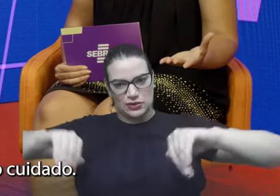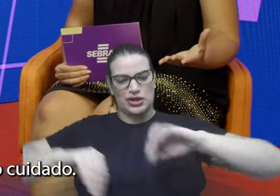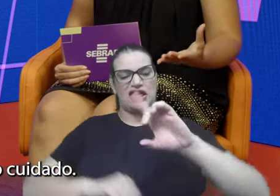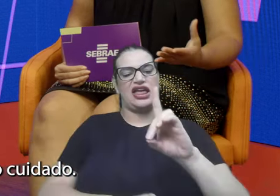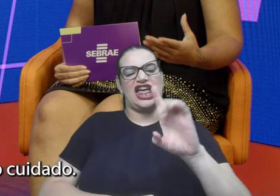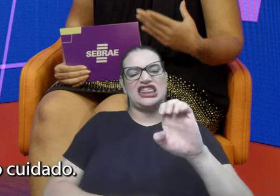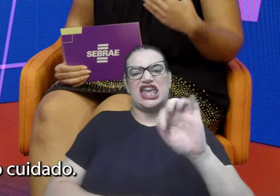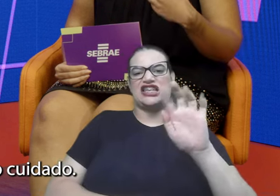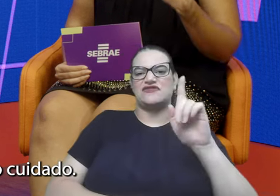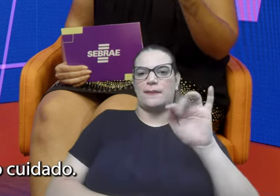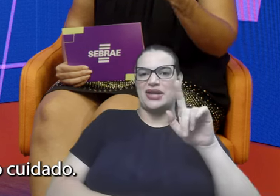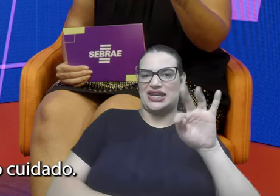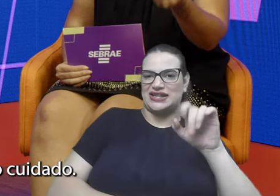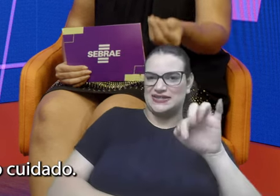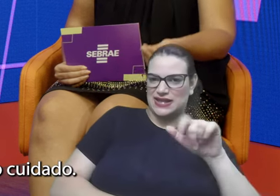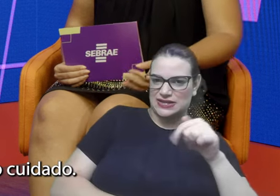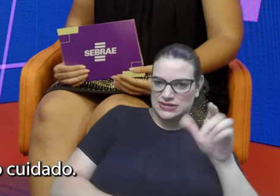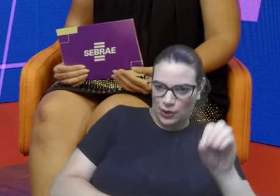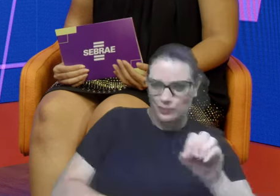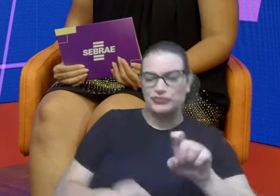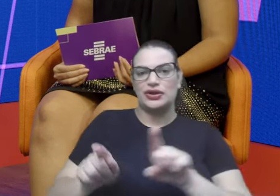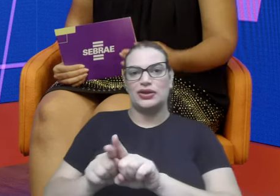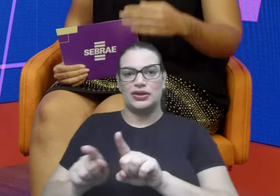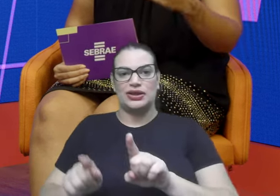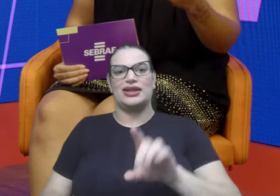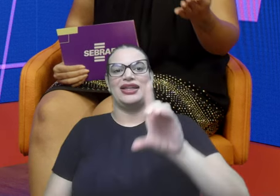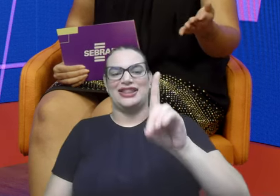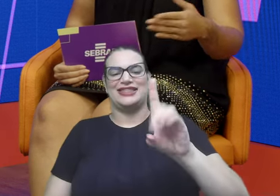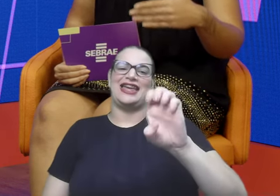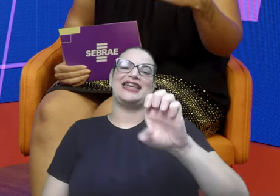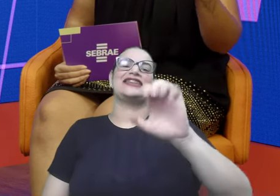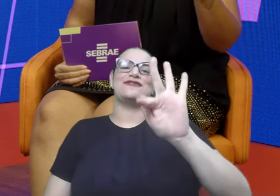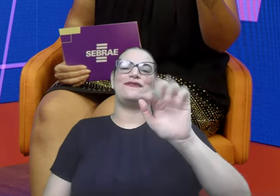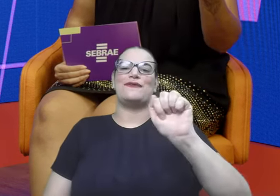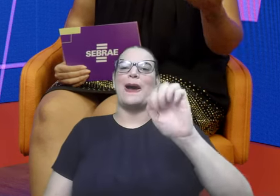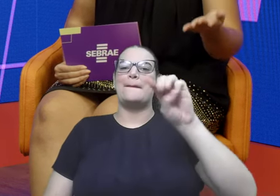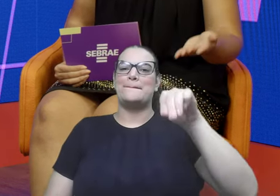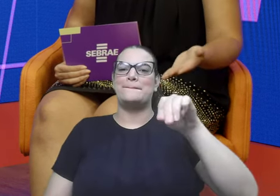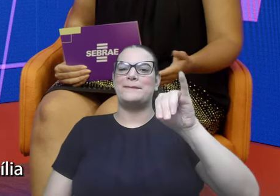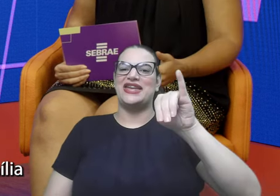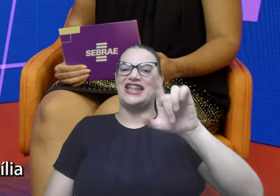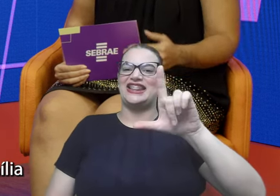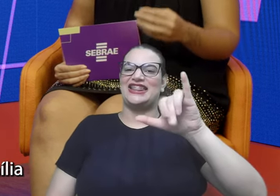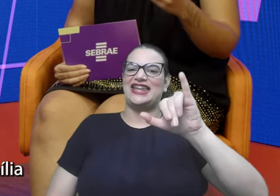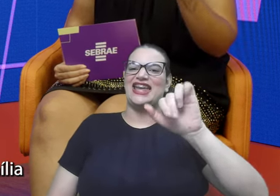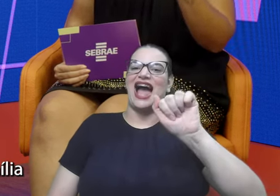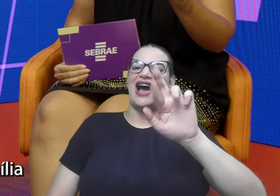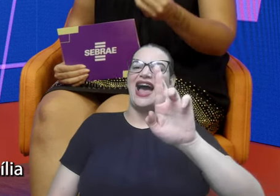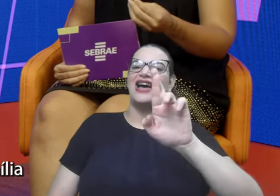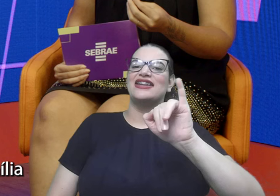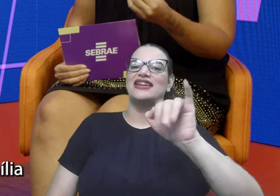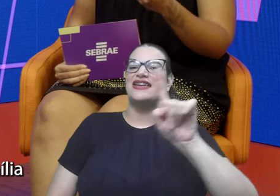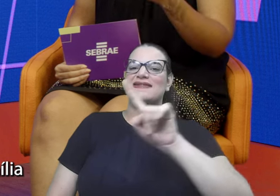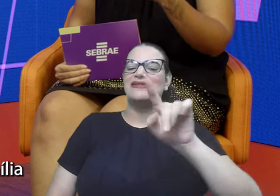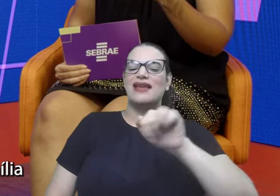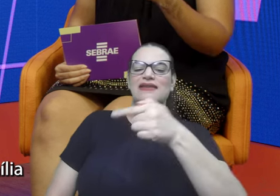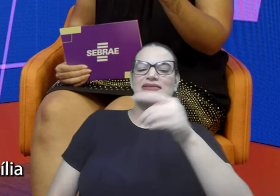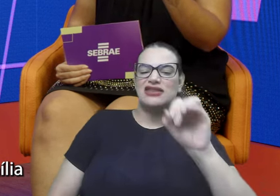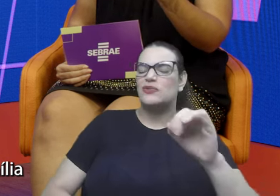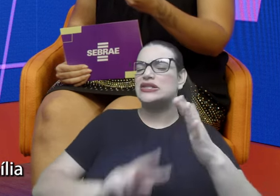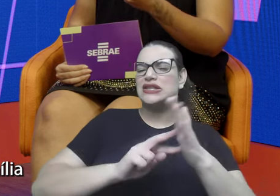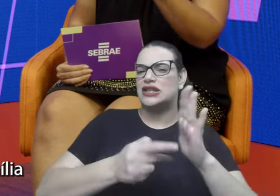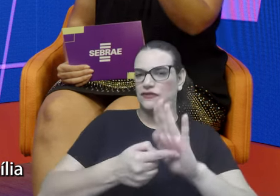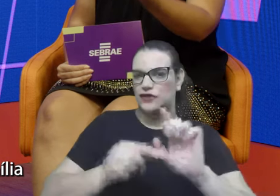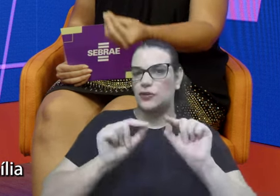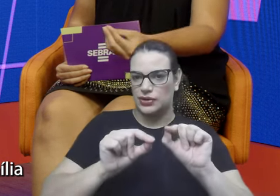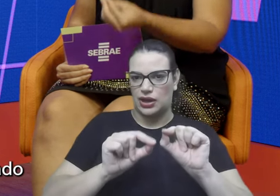né do trabalho do Cuidado que é a desf familiarização é tirar a da só